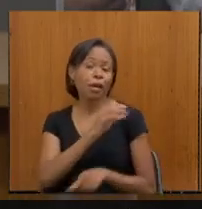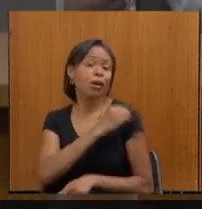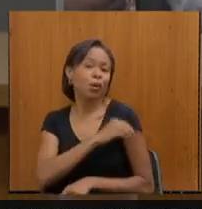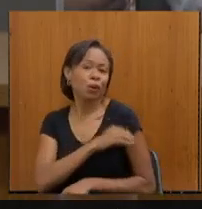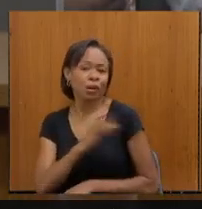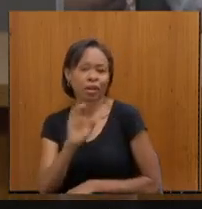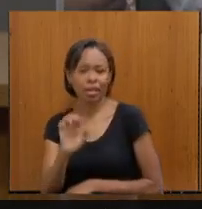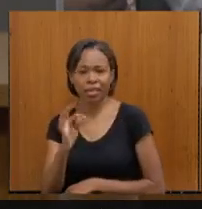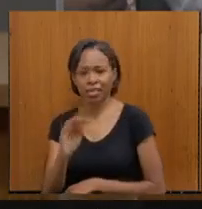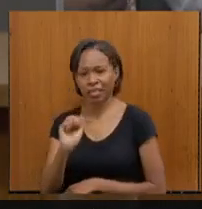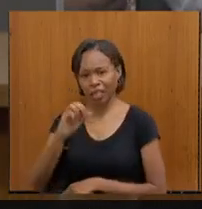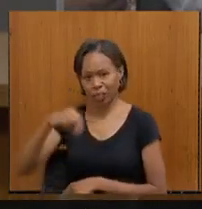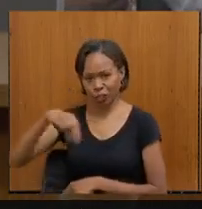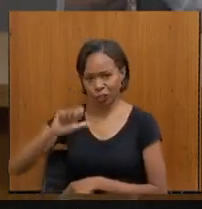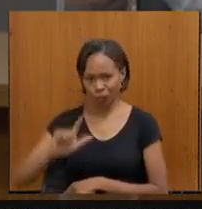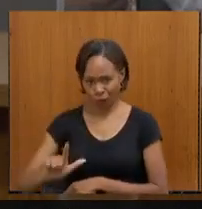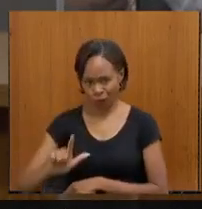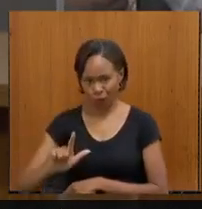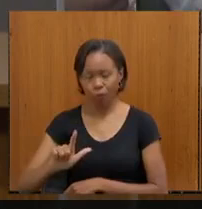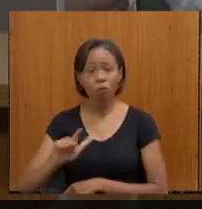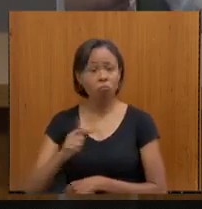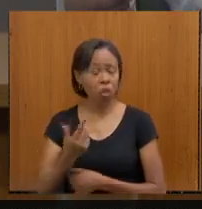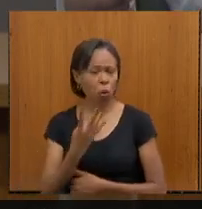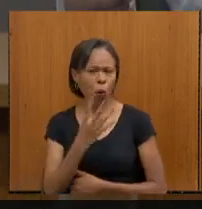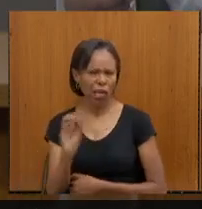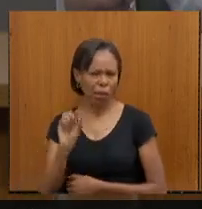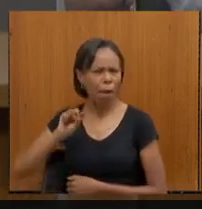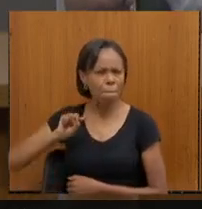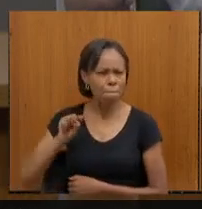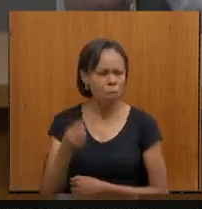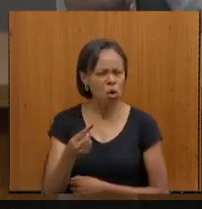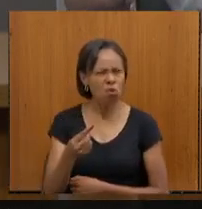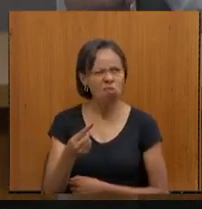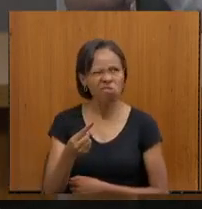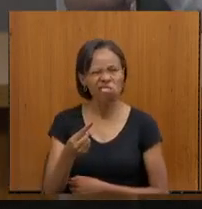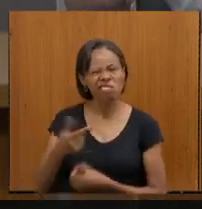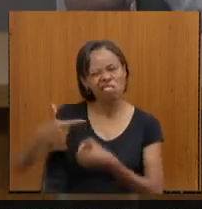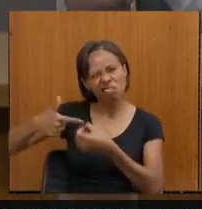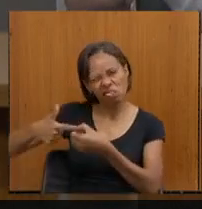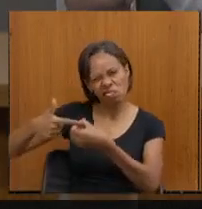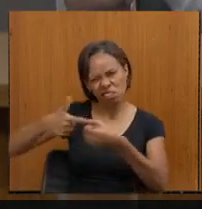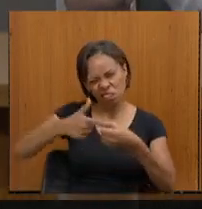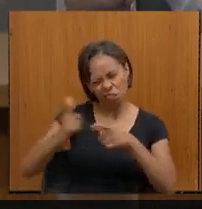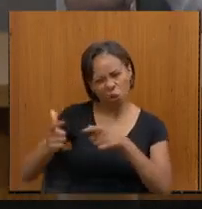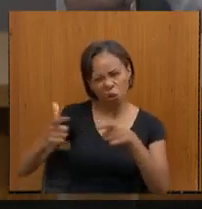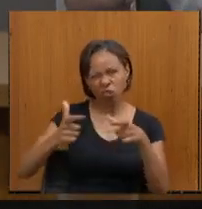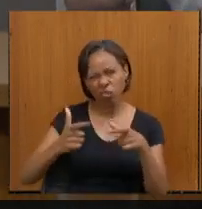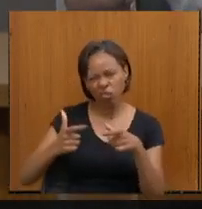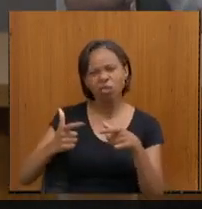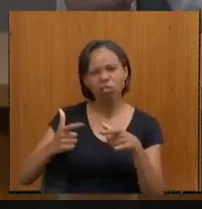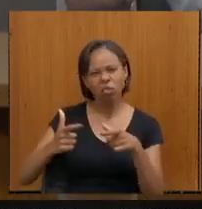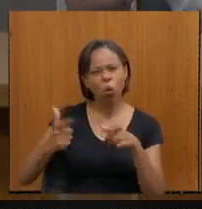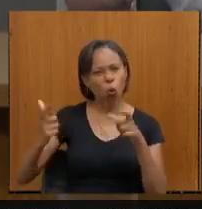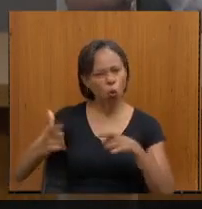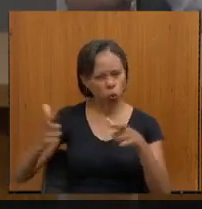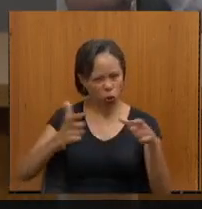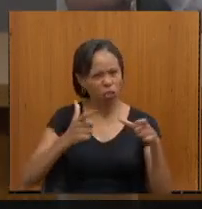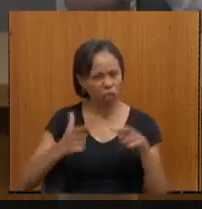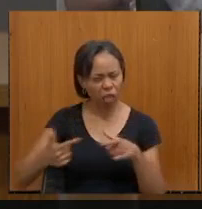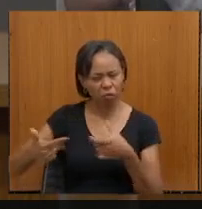mil postos de não posso mais chamar isso através de posto de gasolina mas é postos de abastecimento